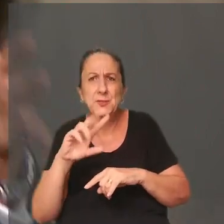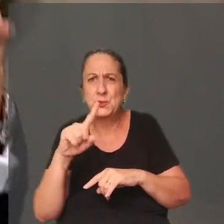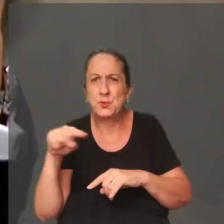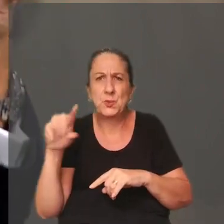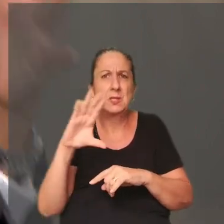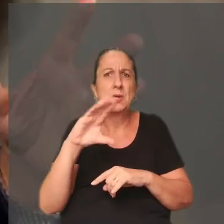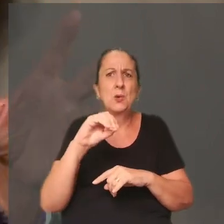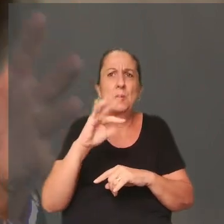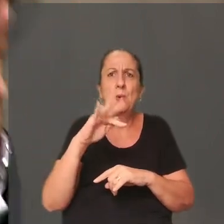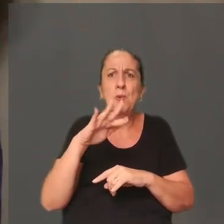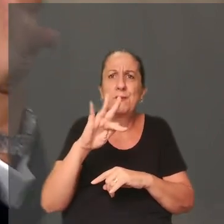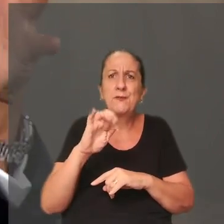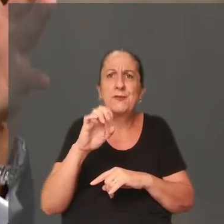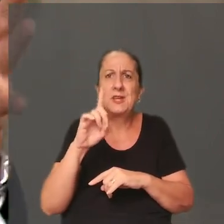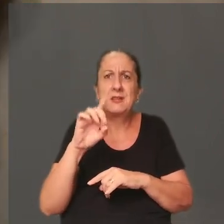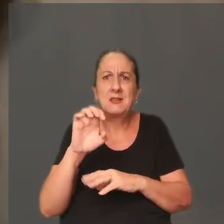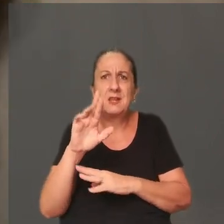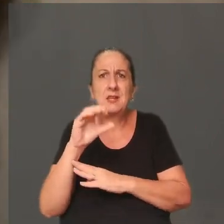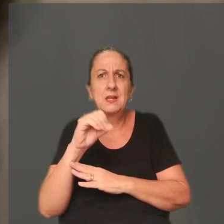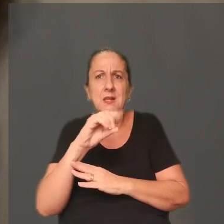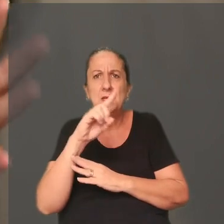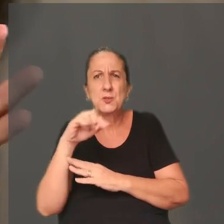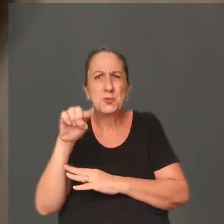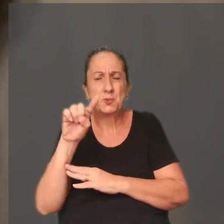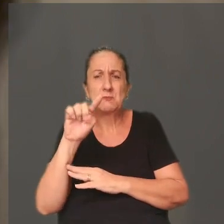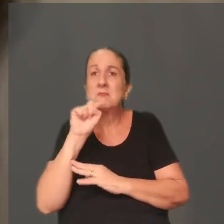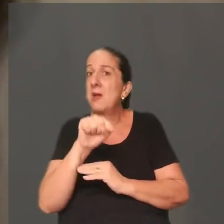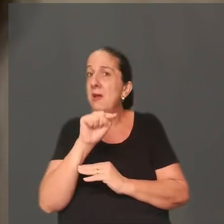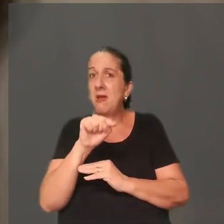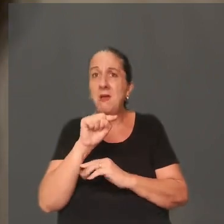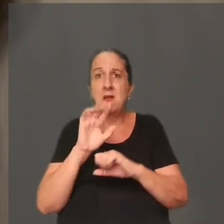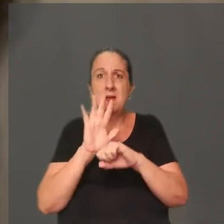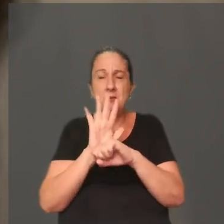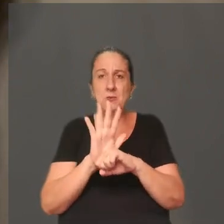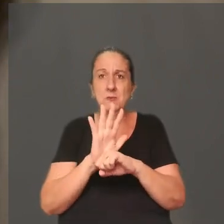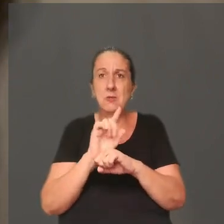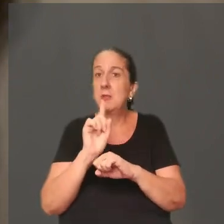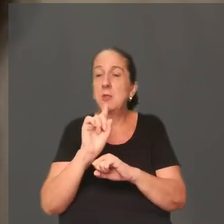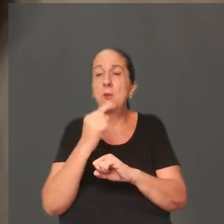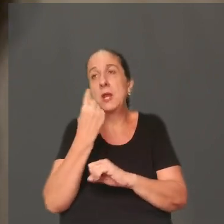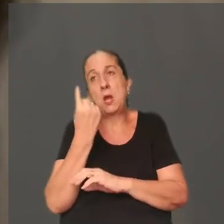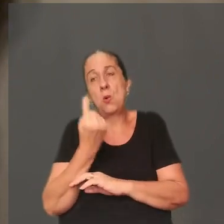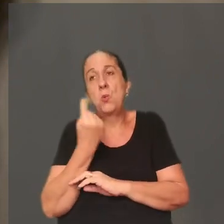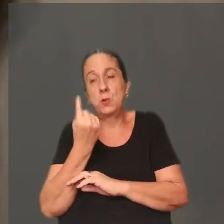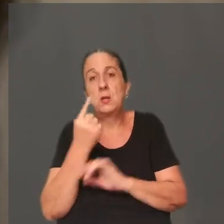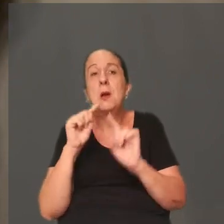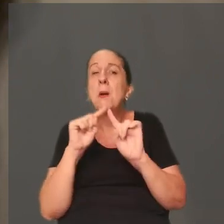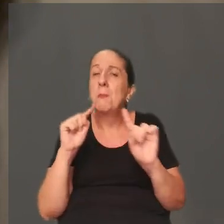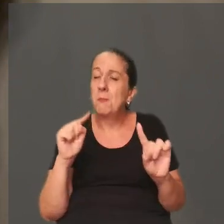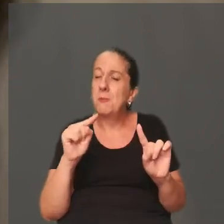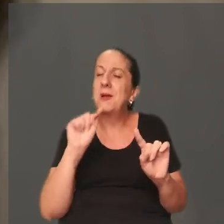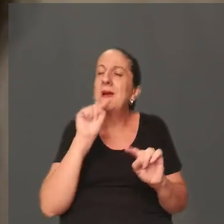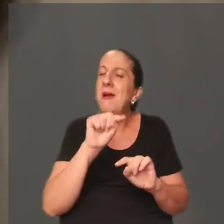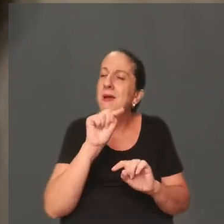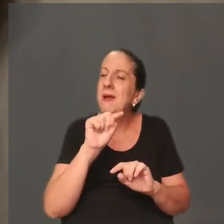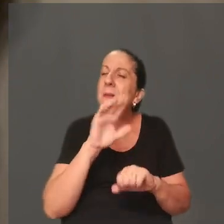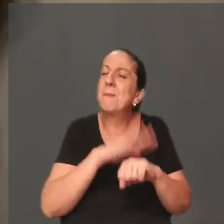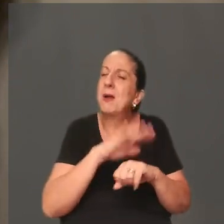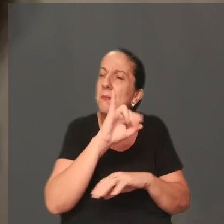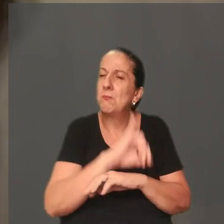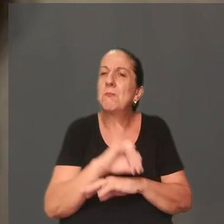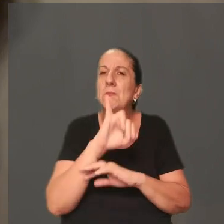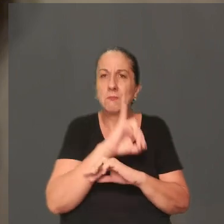federações, confederações, tudo basicamente era esse. Essa não era a única fonte, mas era